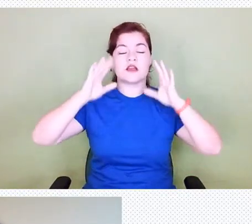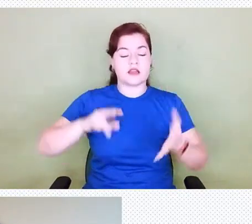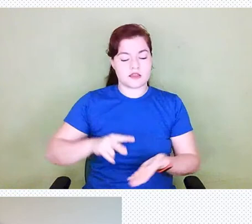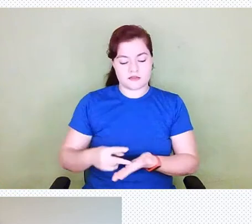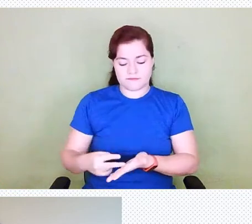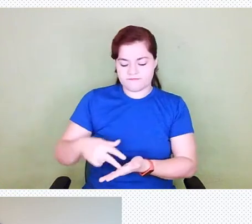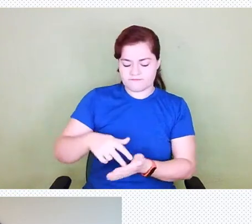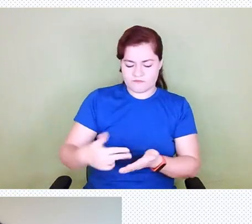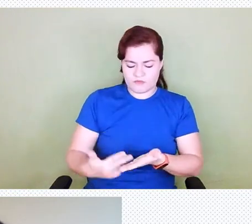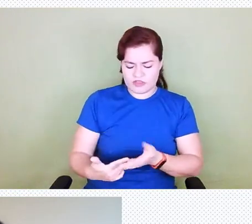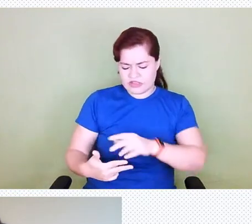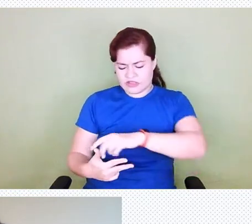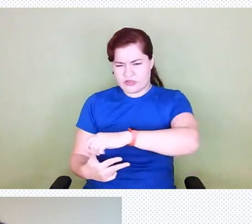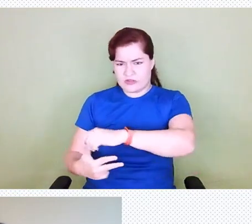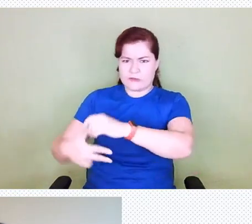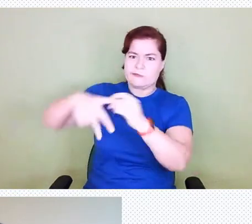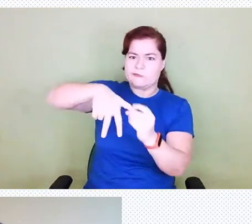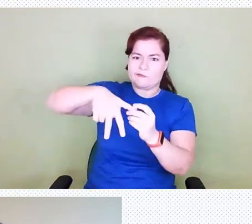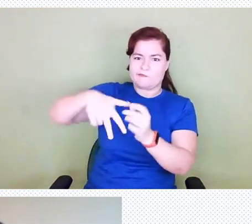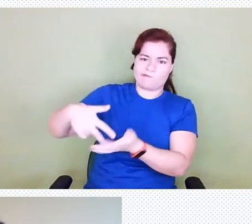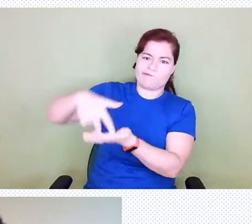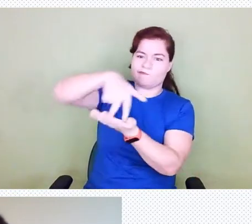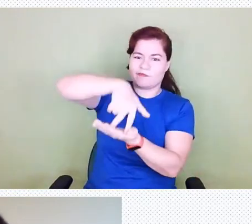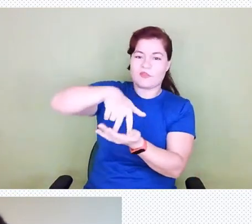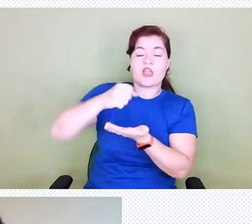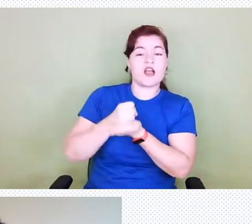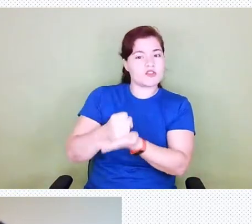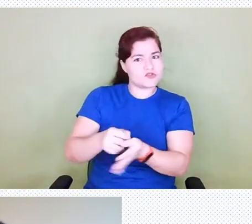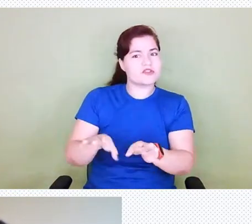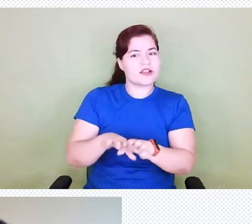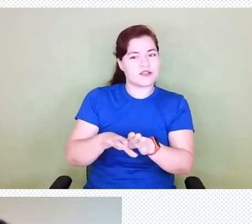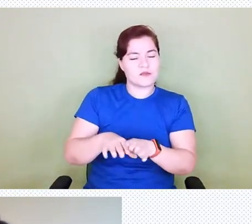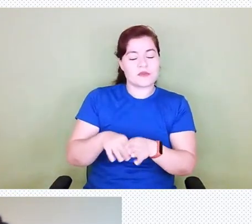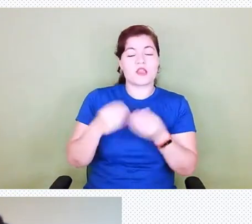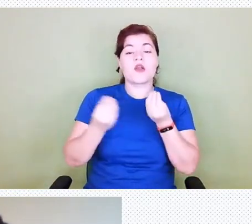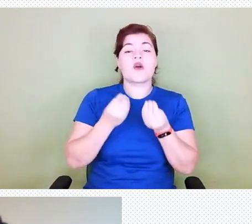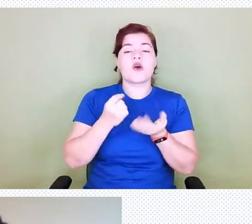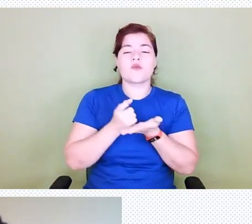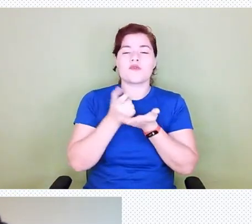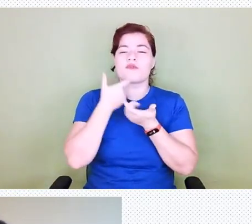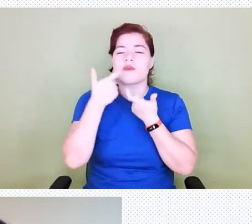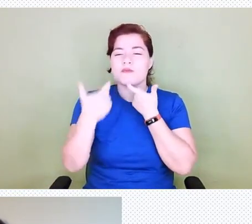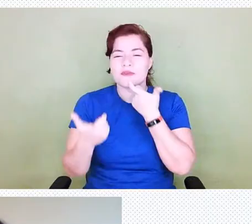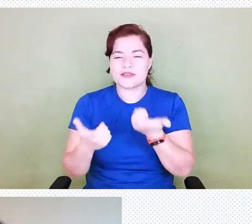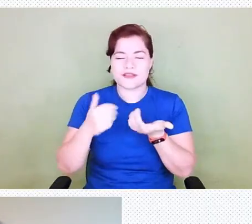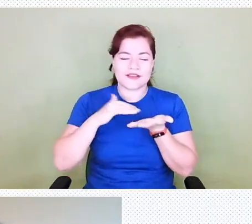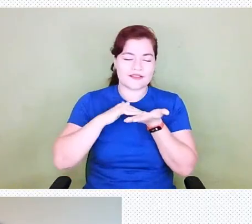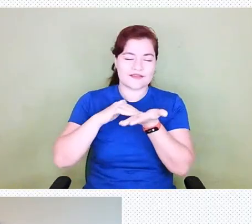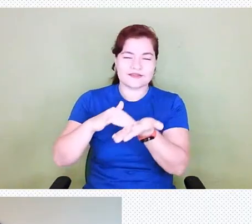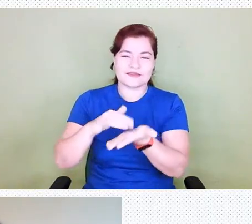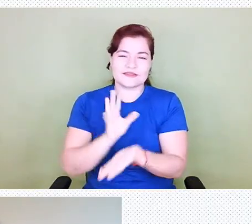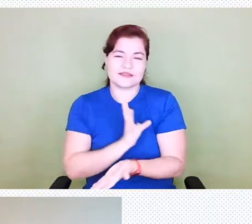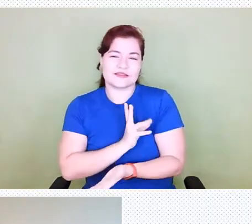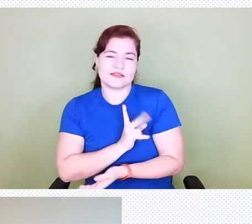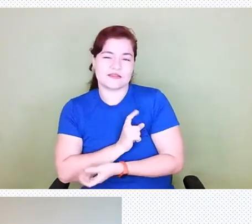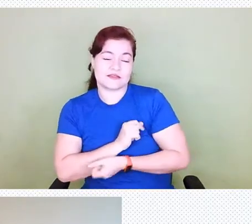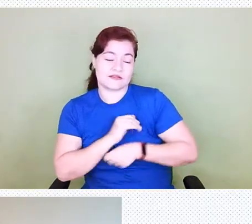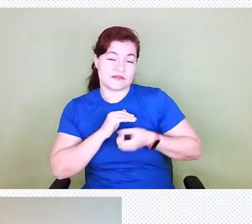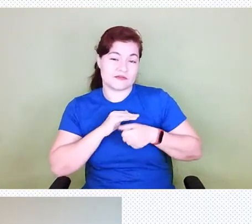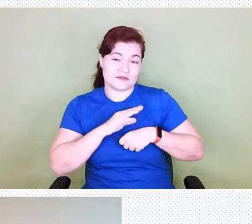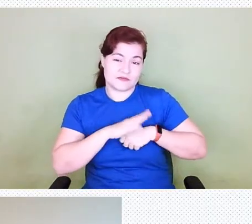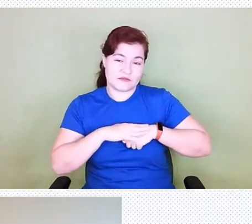a palavra, com a mensagem, com o afeto, com a amorosidade, com a luz. Não é